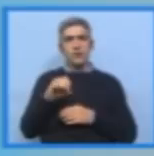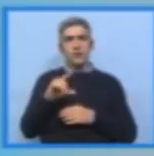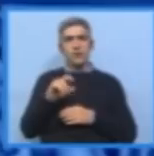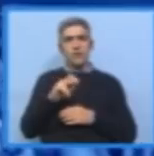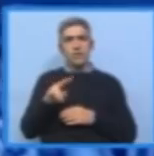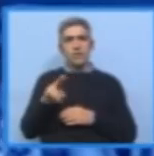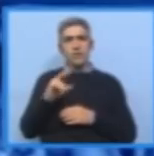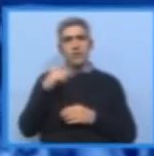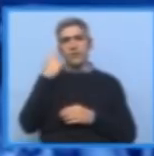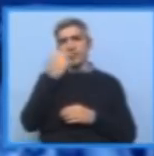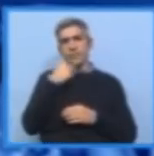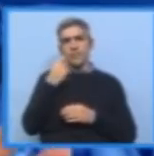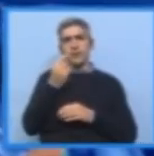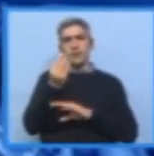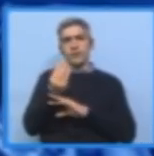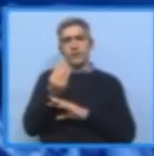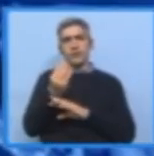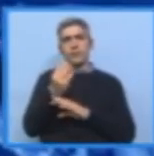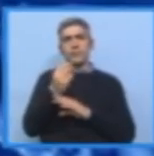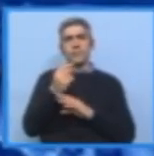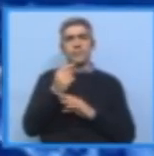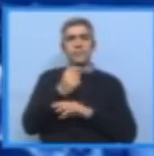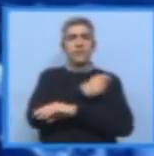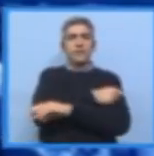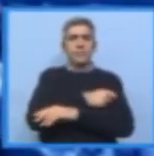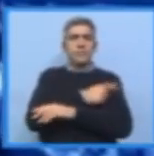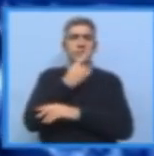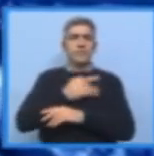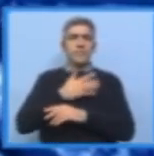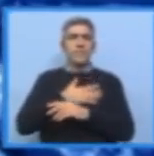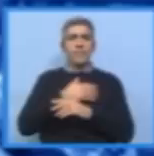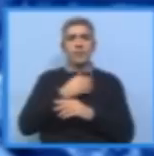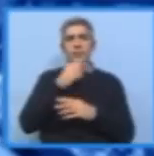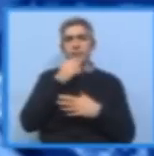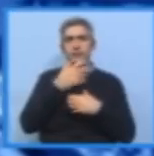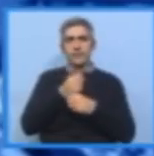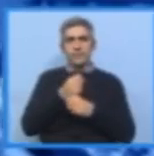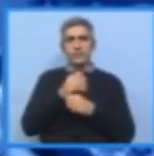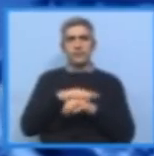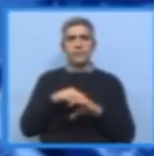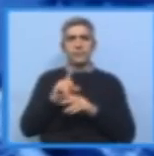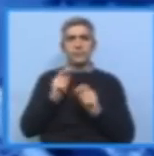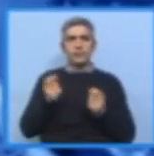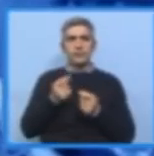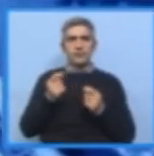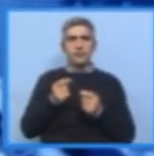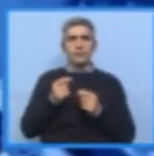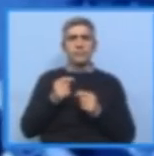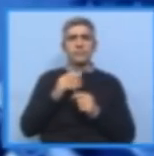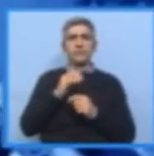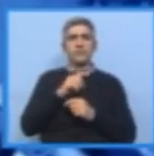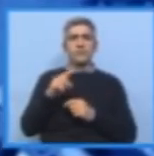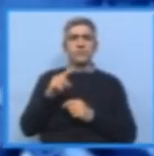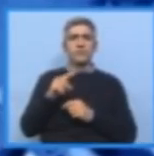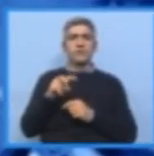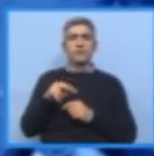passa para uma imagem de um representante de uma empresa dos refrigerantes, para não fazer publicidade, mas é o São Nicolau, que é